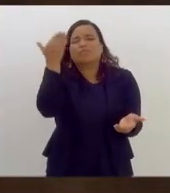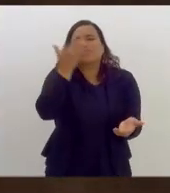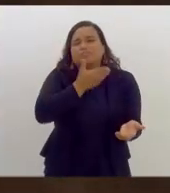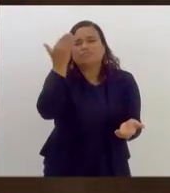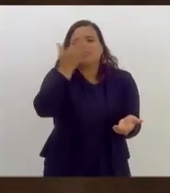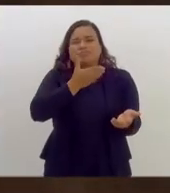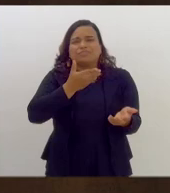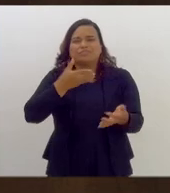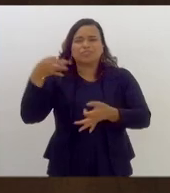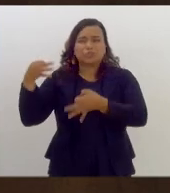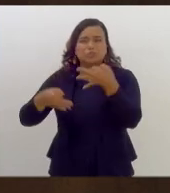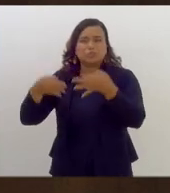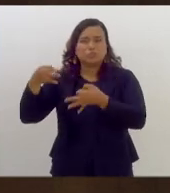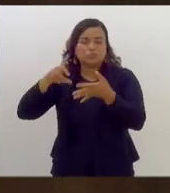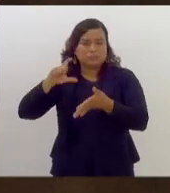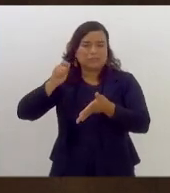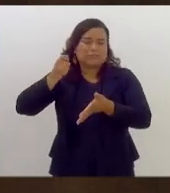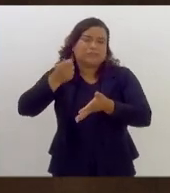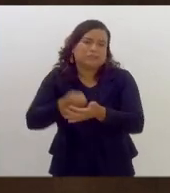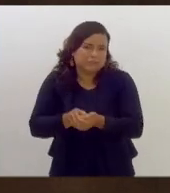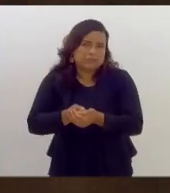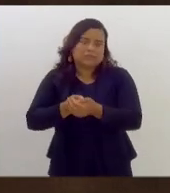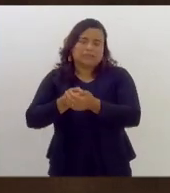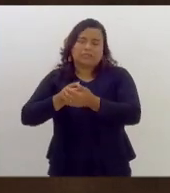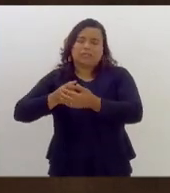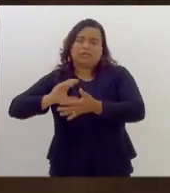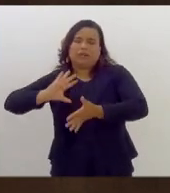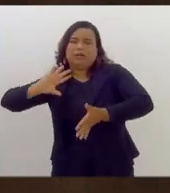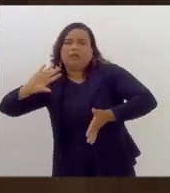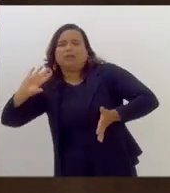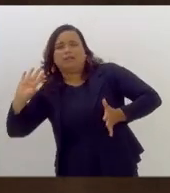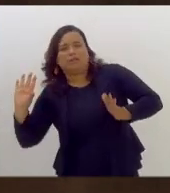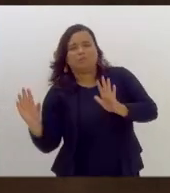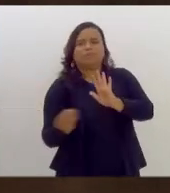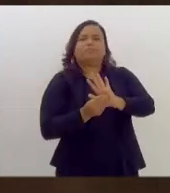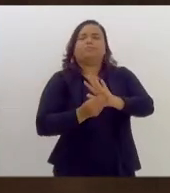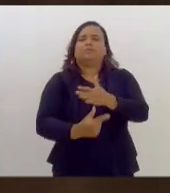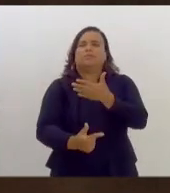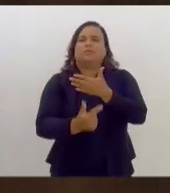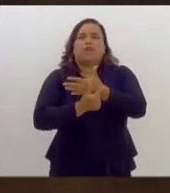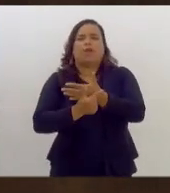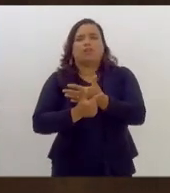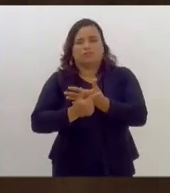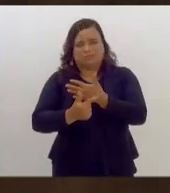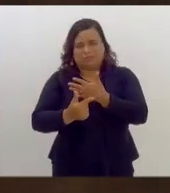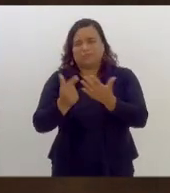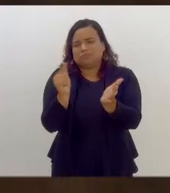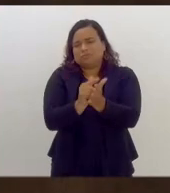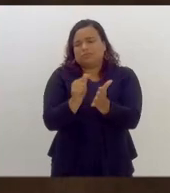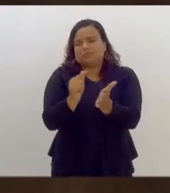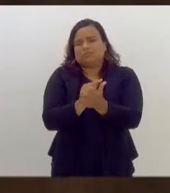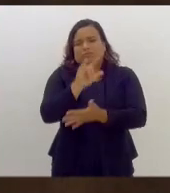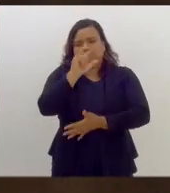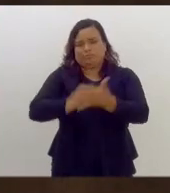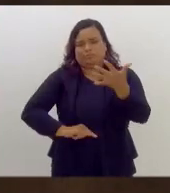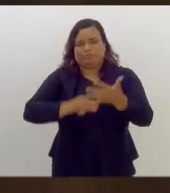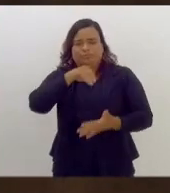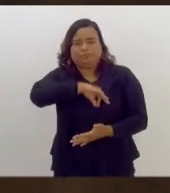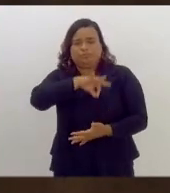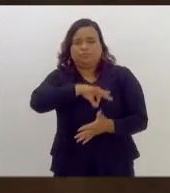um juiz decidir para lançar em folha uma pensão alimentícia e ficar